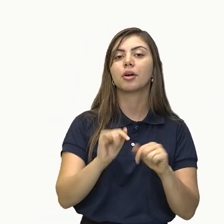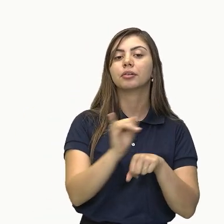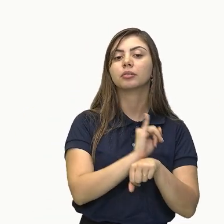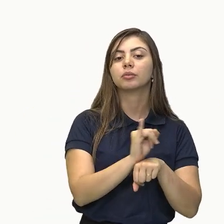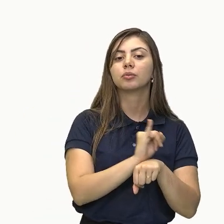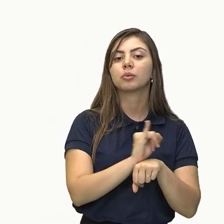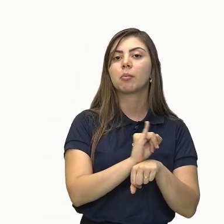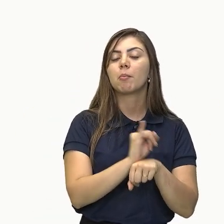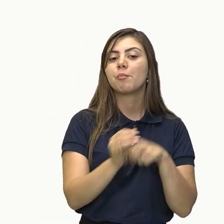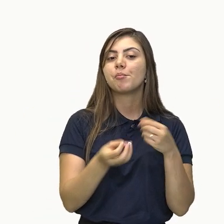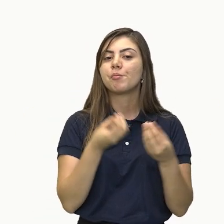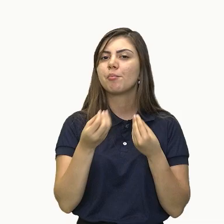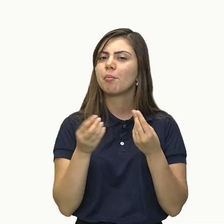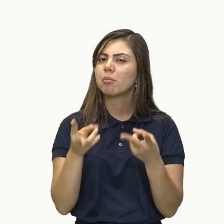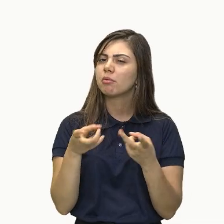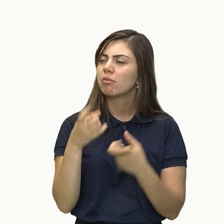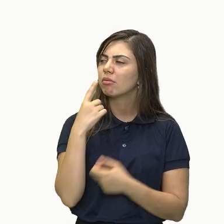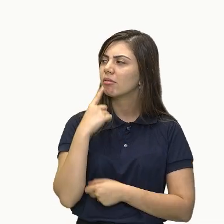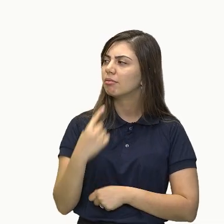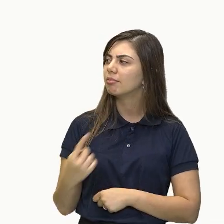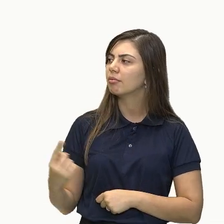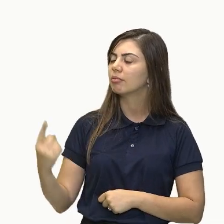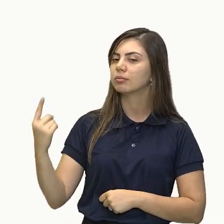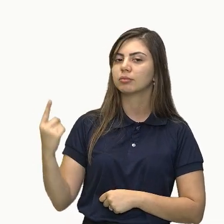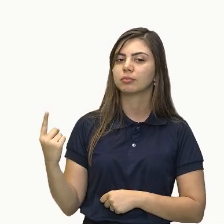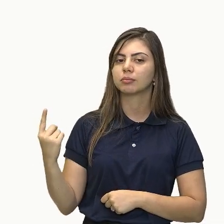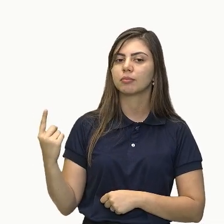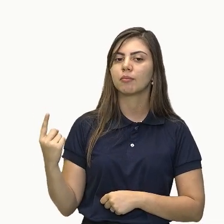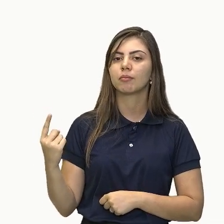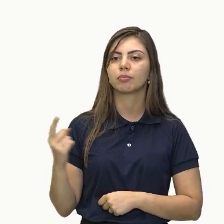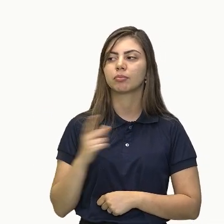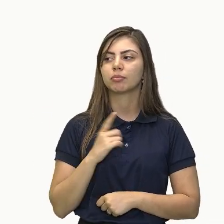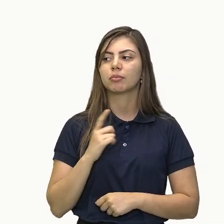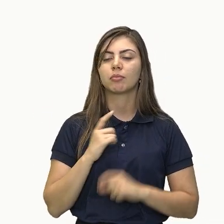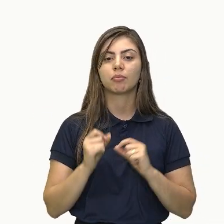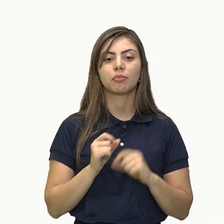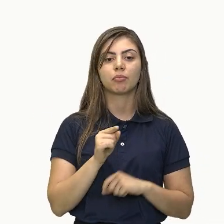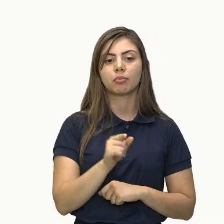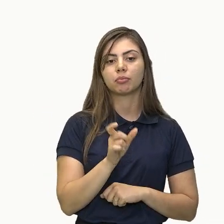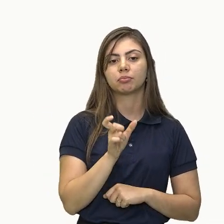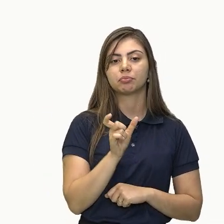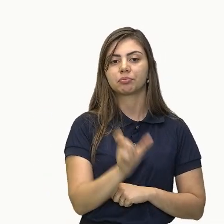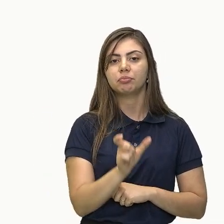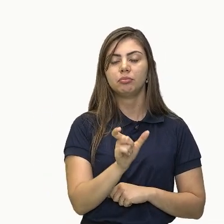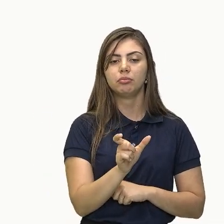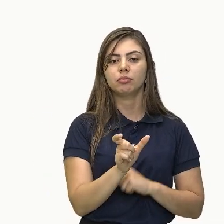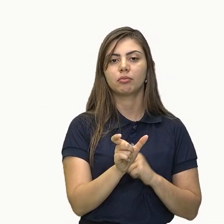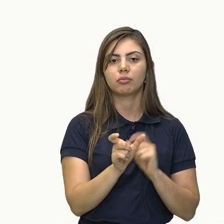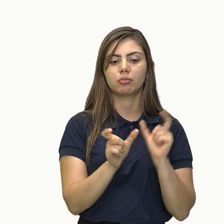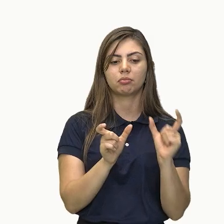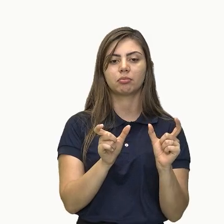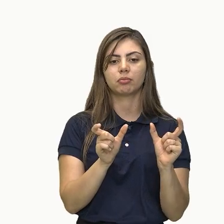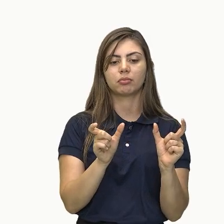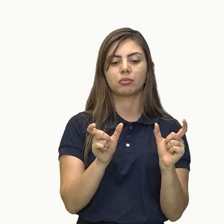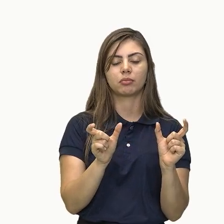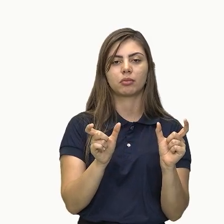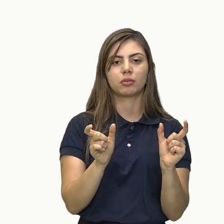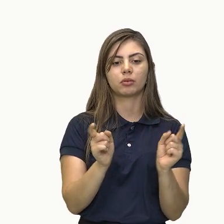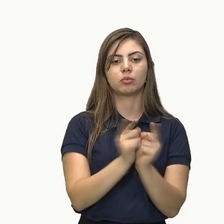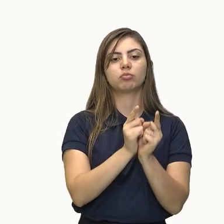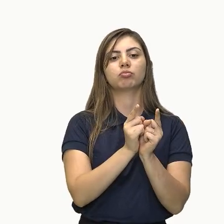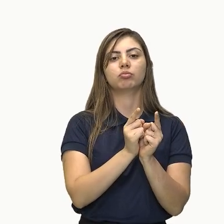Ó. A gente juntou as duas palavras. Antes era you are e agora